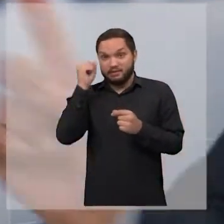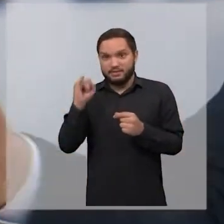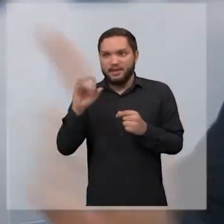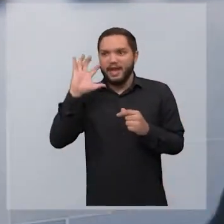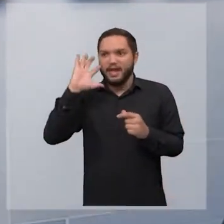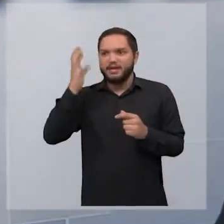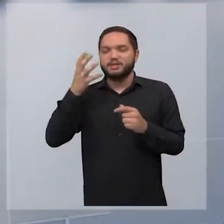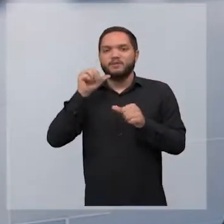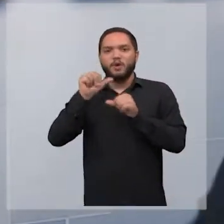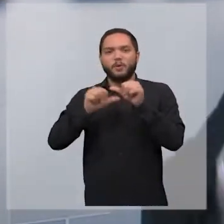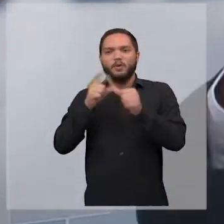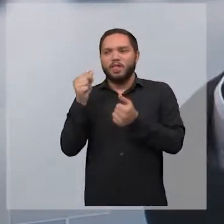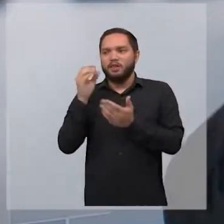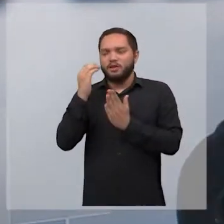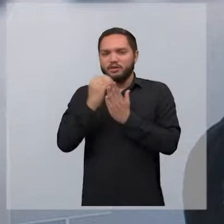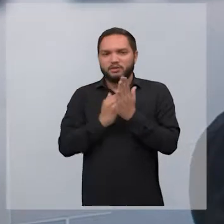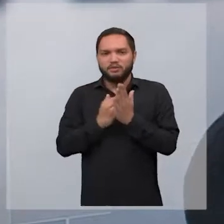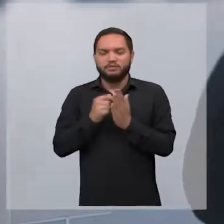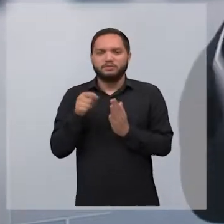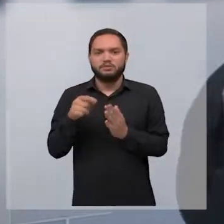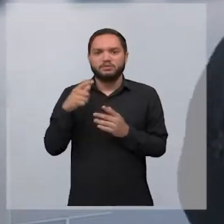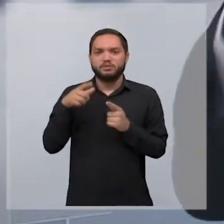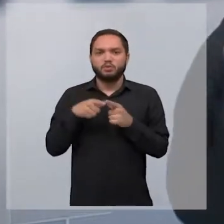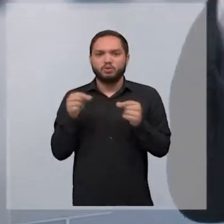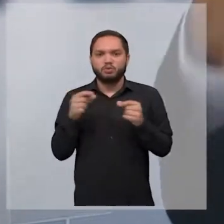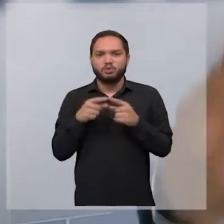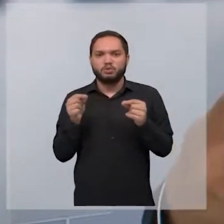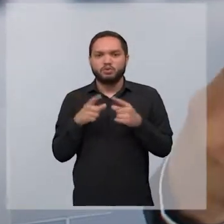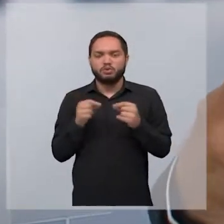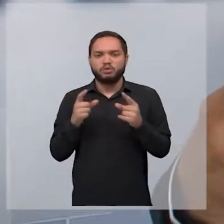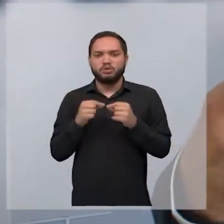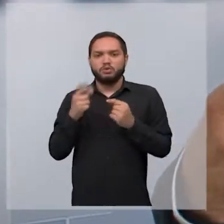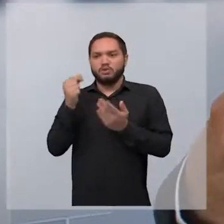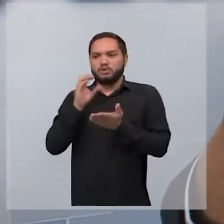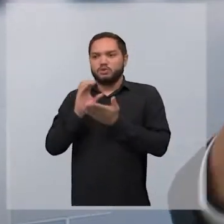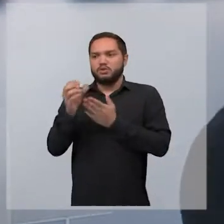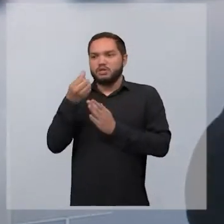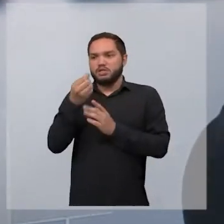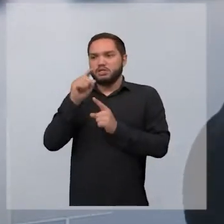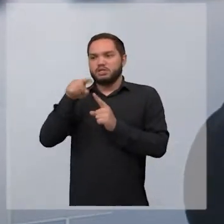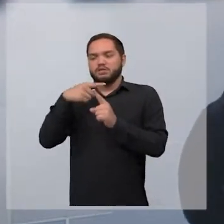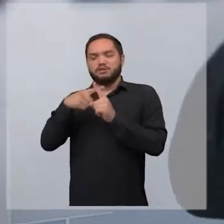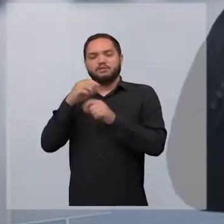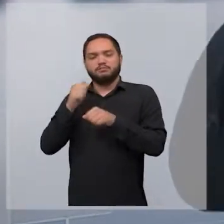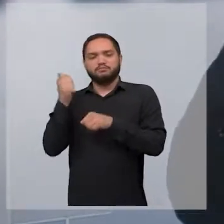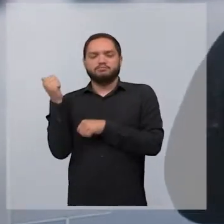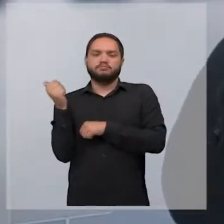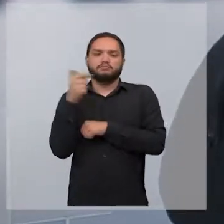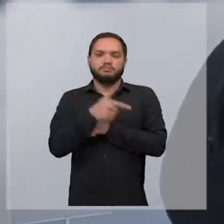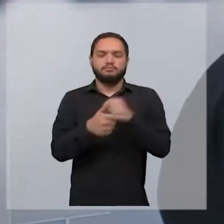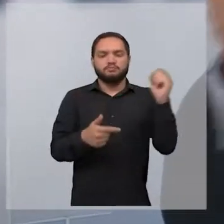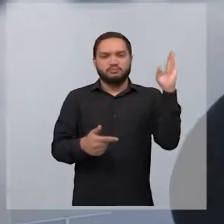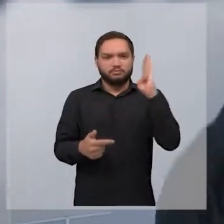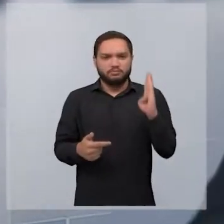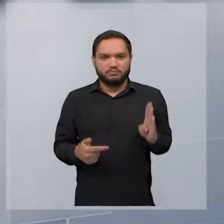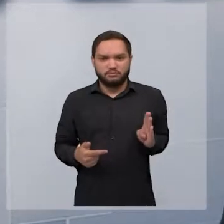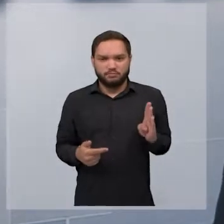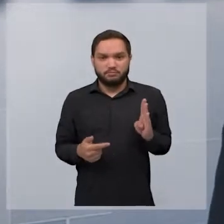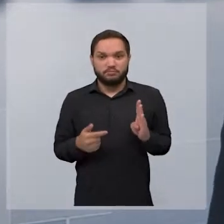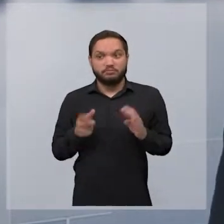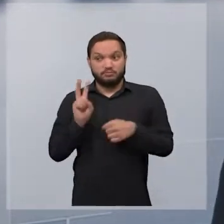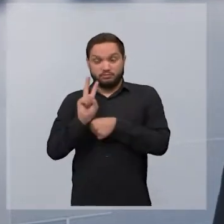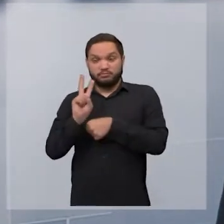foi o Japão ainda investiria 6 vezes mais na área de humanas do que o Brasil. Se fosse implementado. Como não